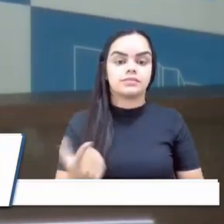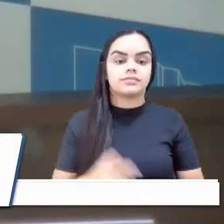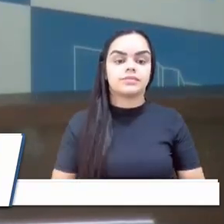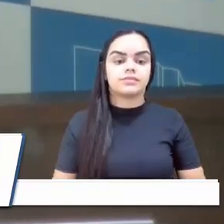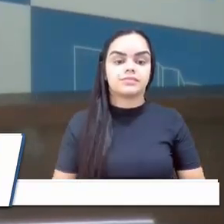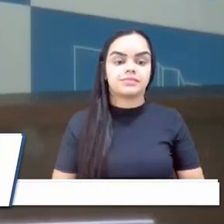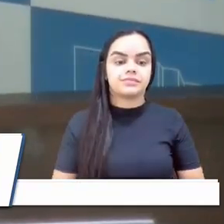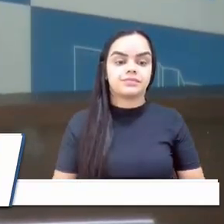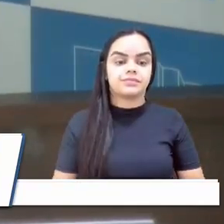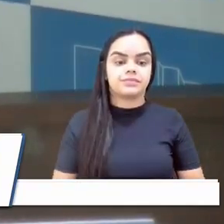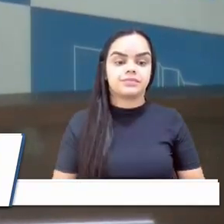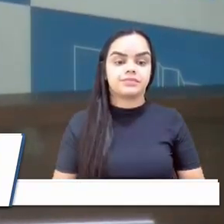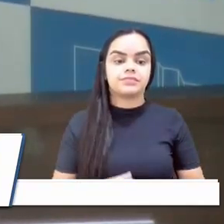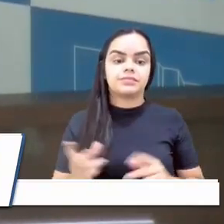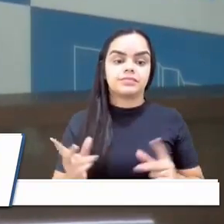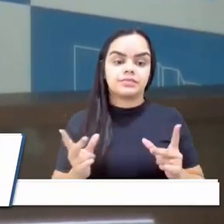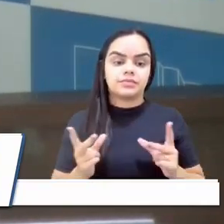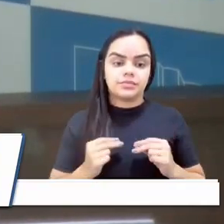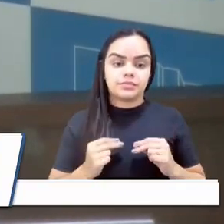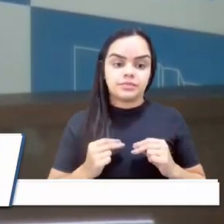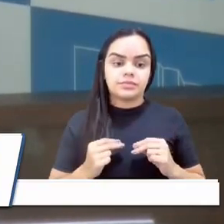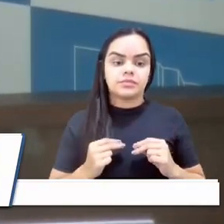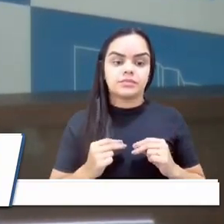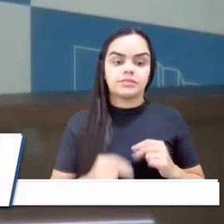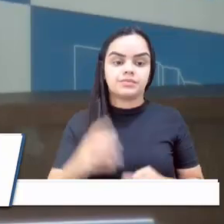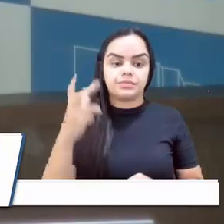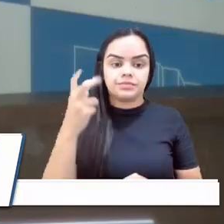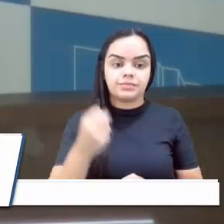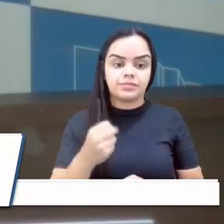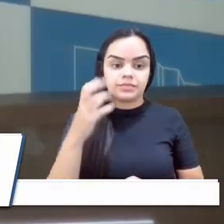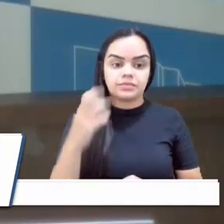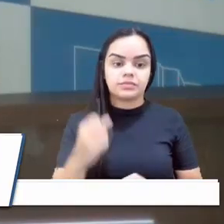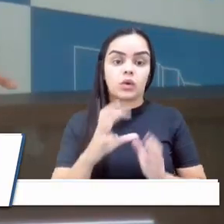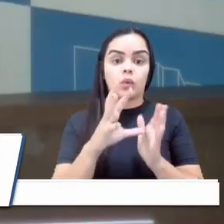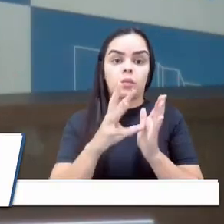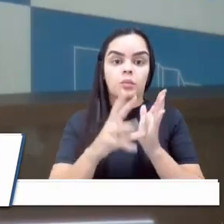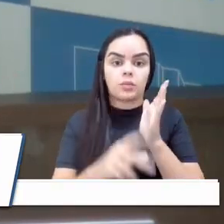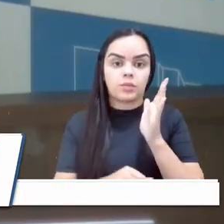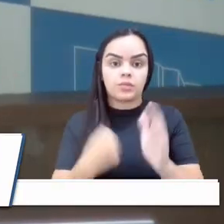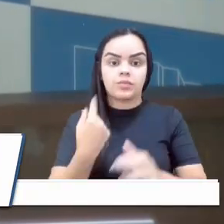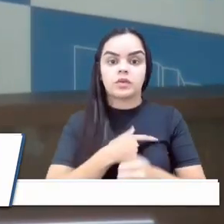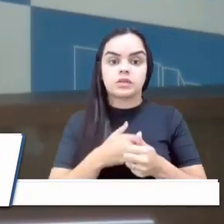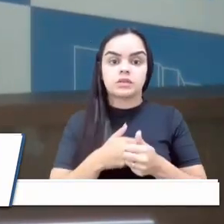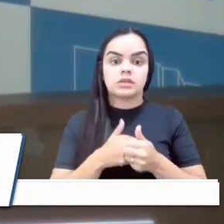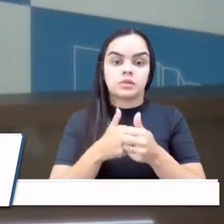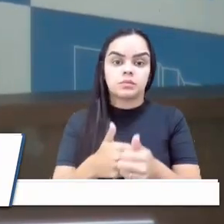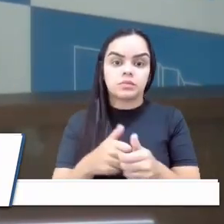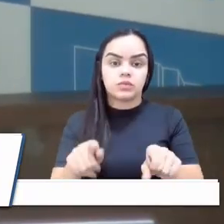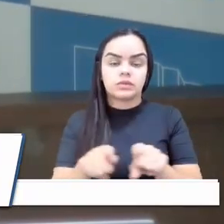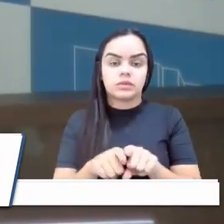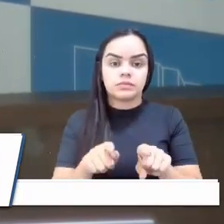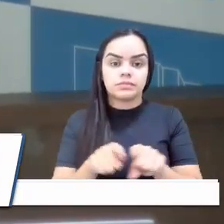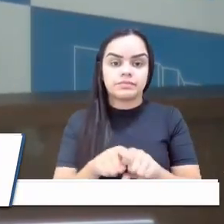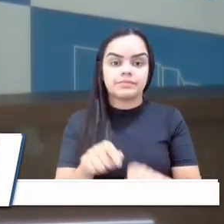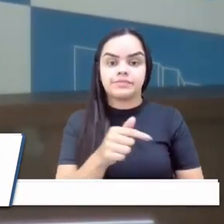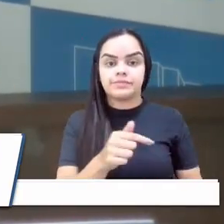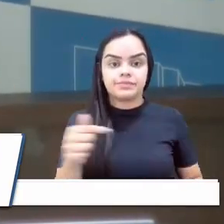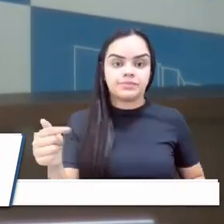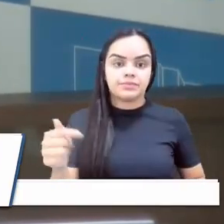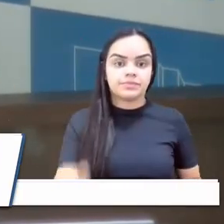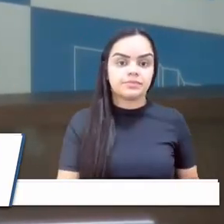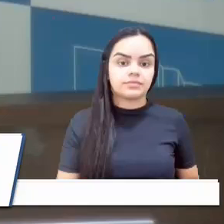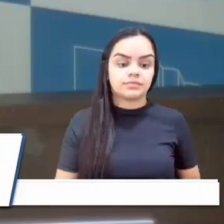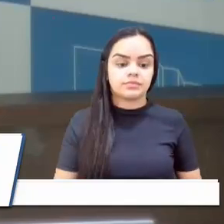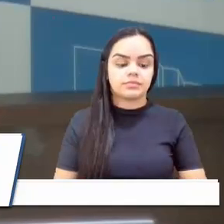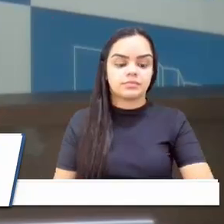e merecida aposentadoria roubada. A gente acompanhou aí nessa semana os escândalos,